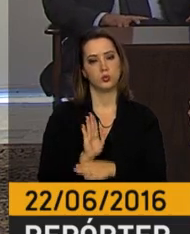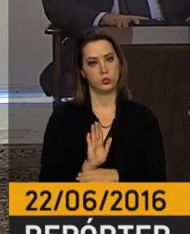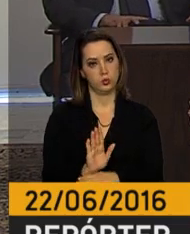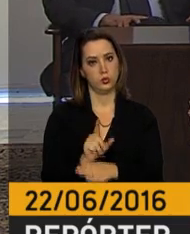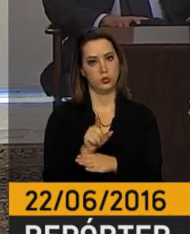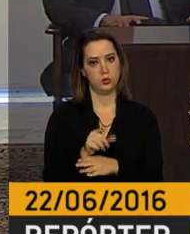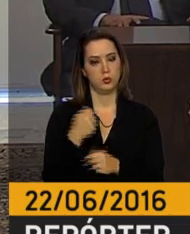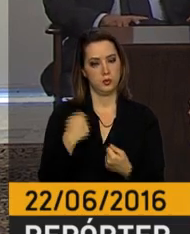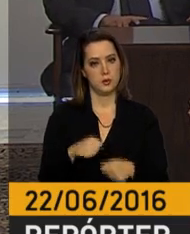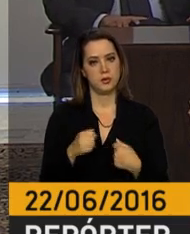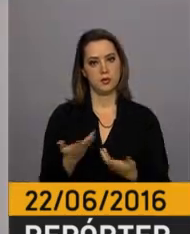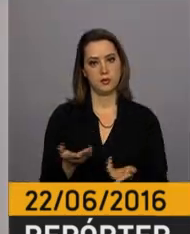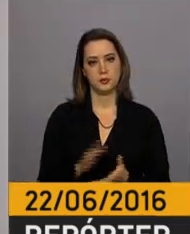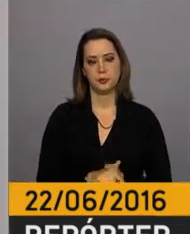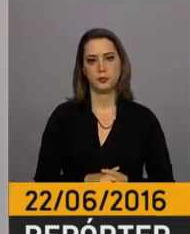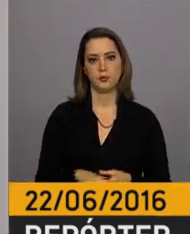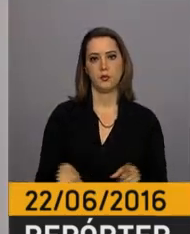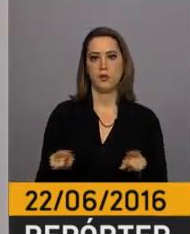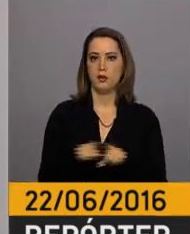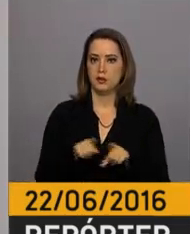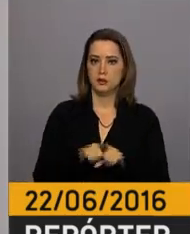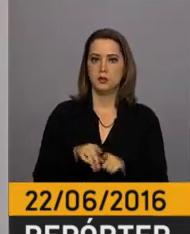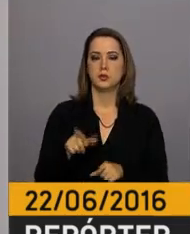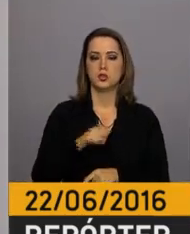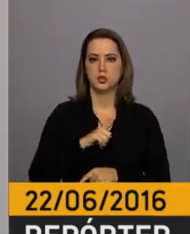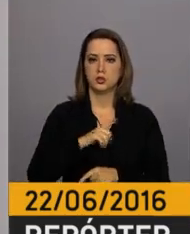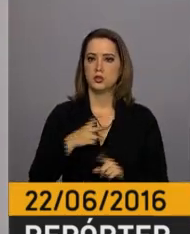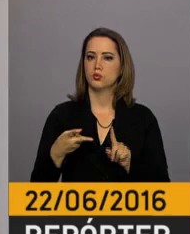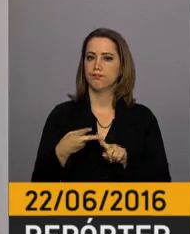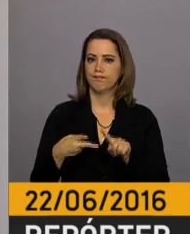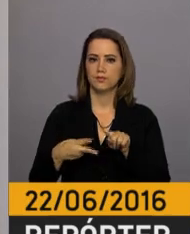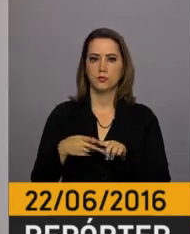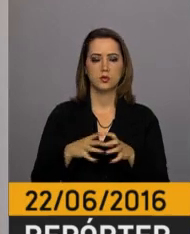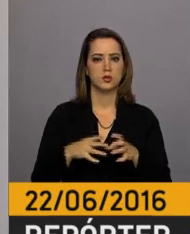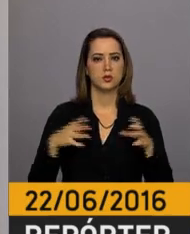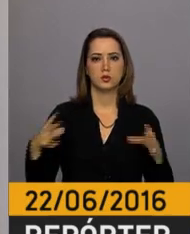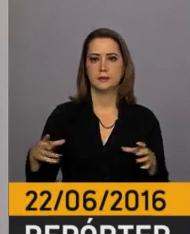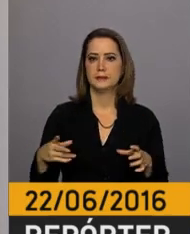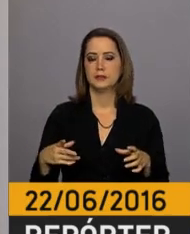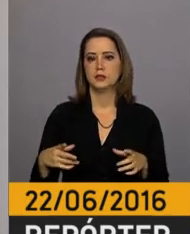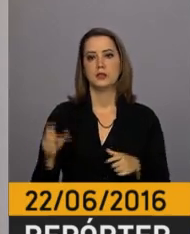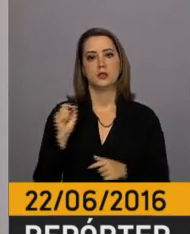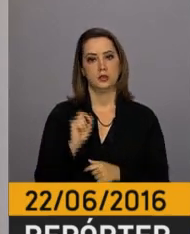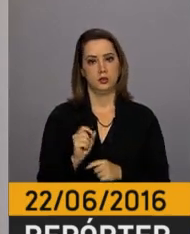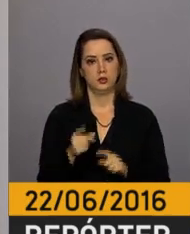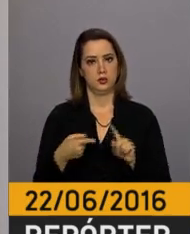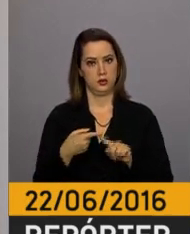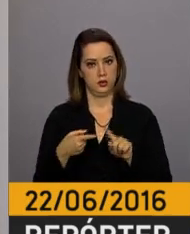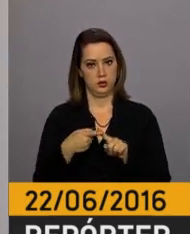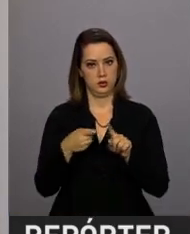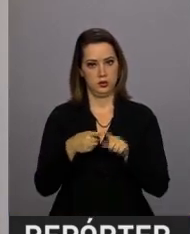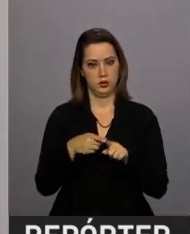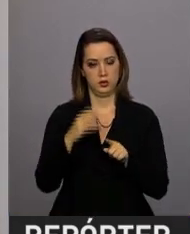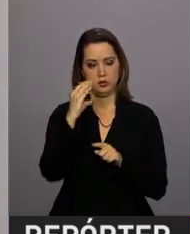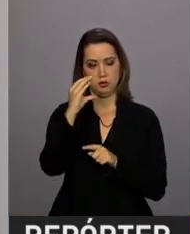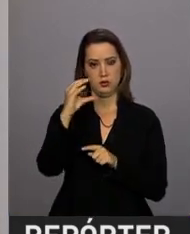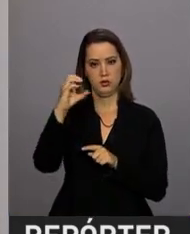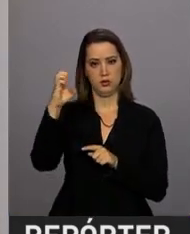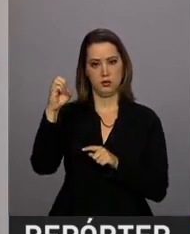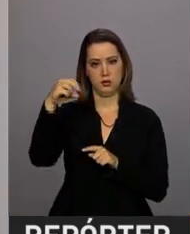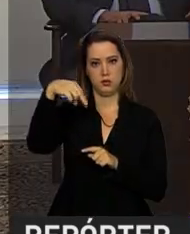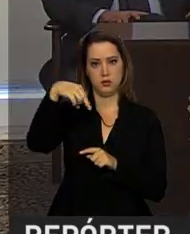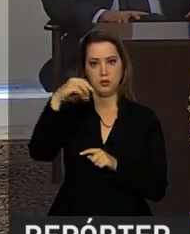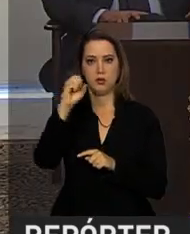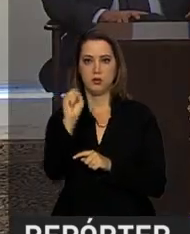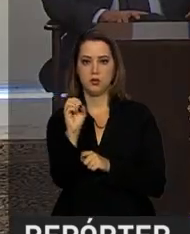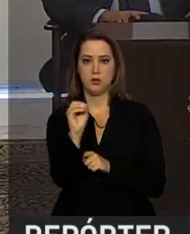seja possível há já Paulo sabe dois grandes desafios aqui pela frente que é o senso agrope ário o Censo demográfico de